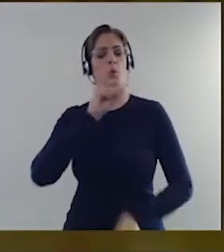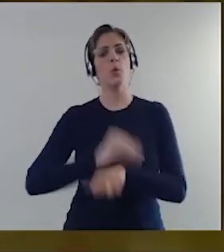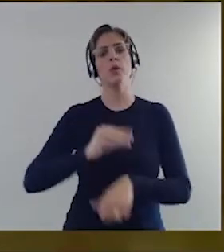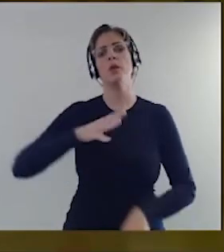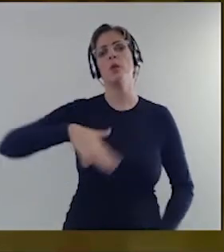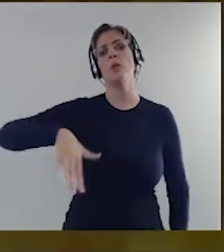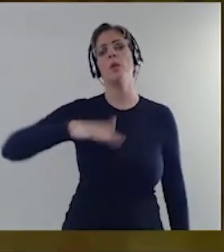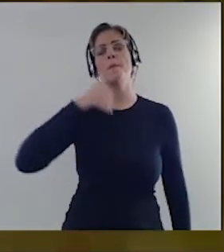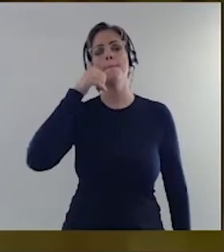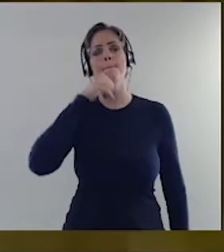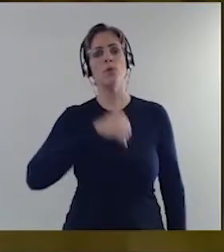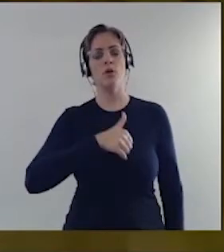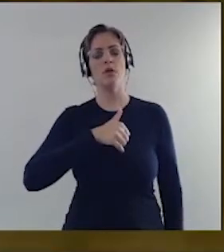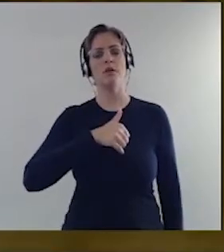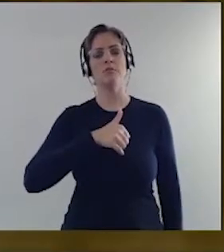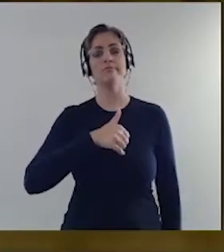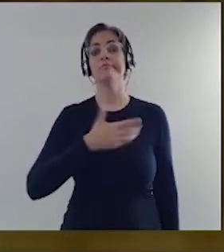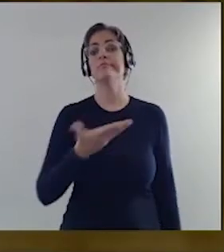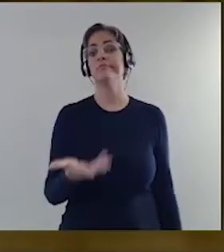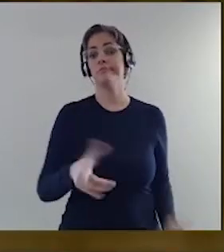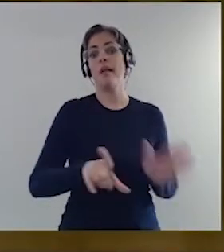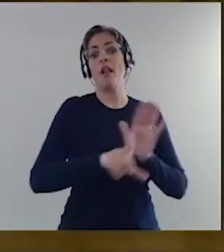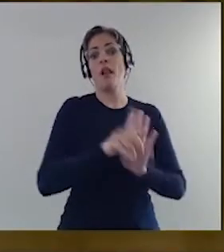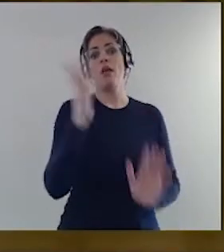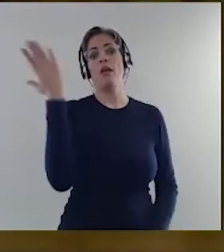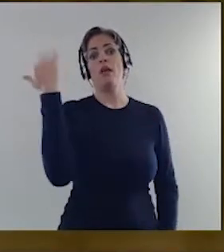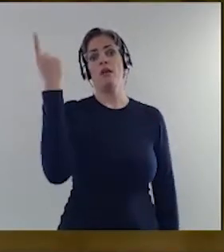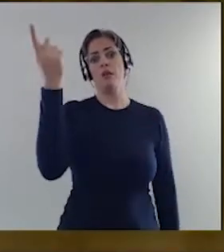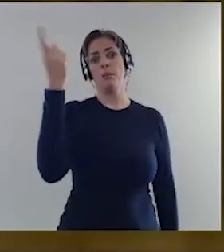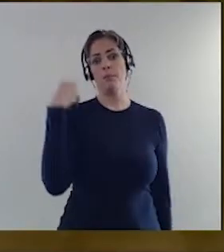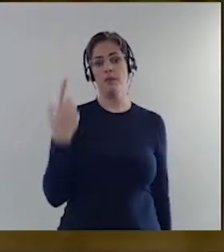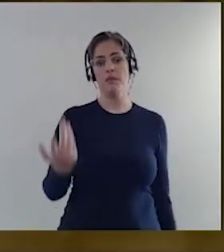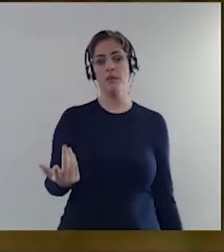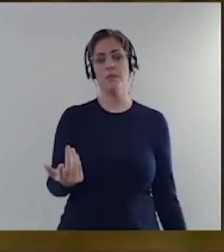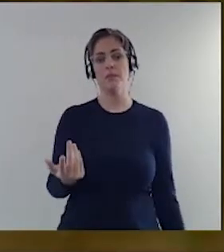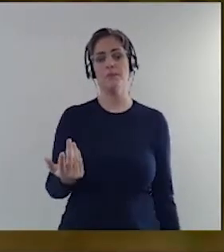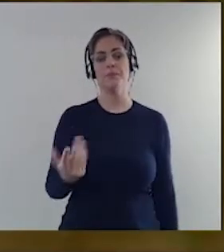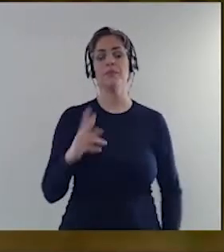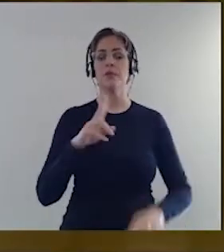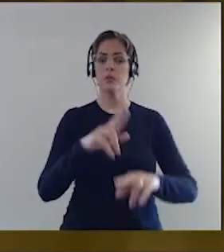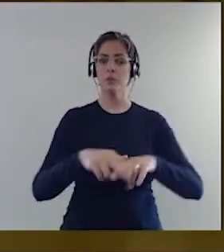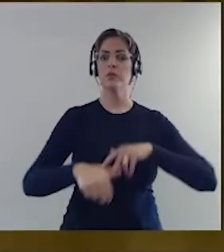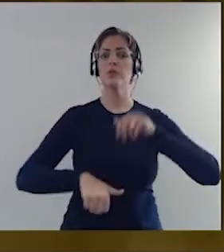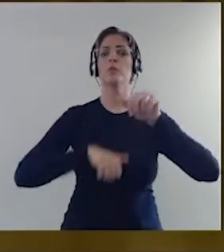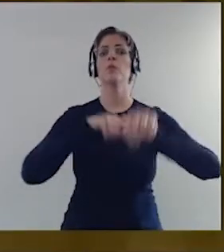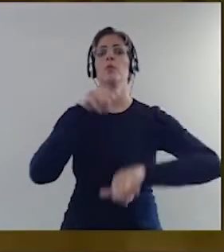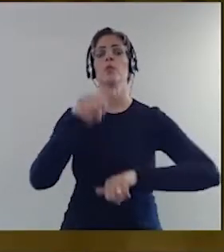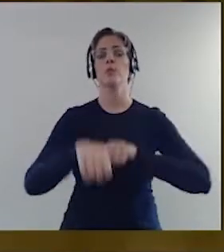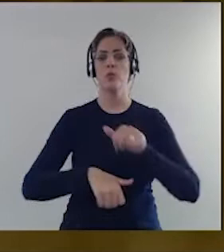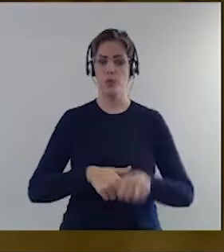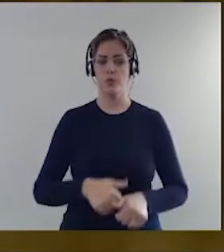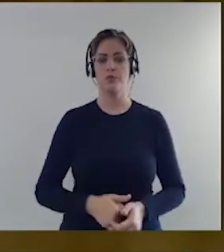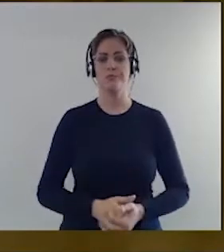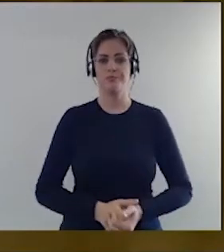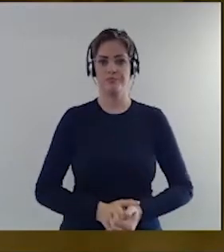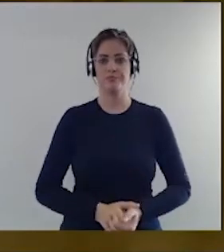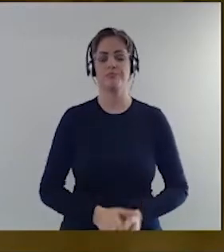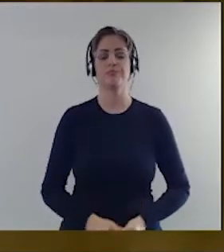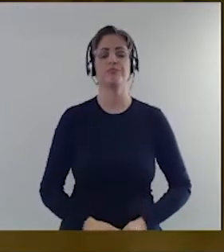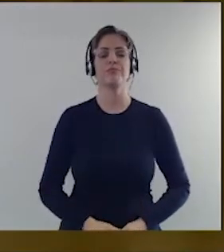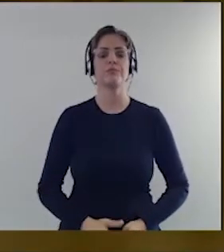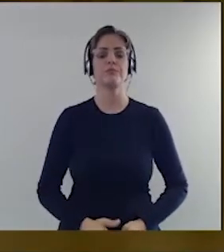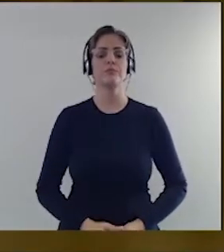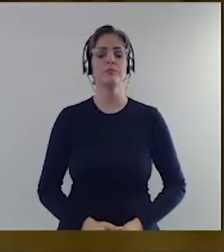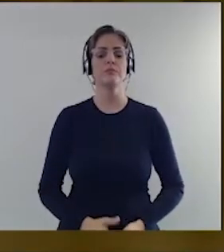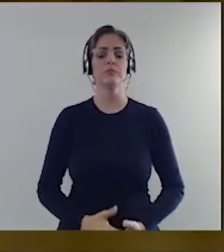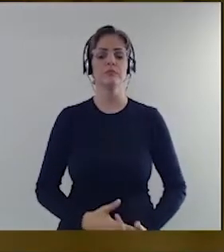atribuído, inclusive por lei. Tanto que o desalinhamento do comportamento feminino com relação a